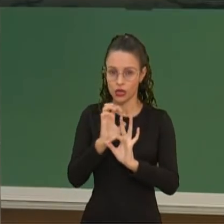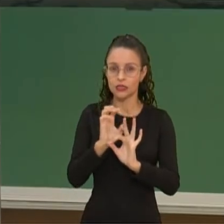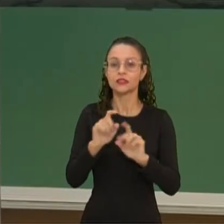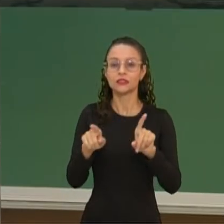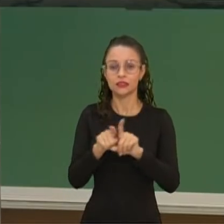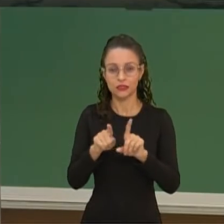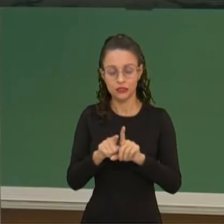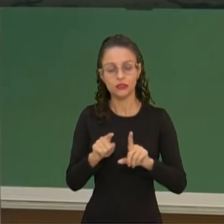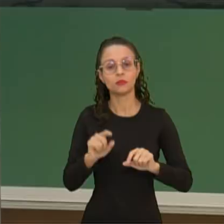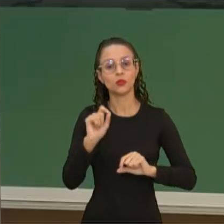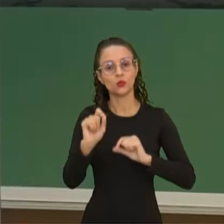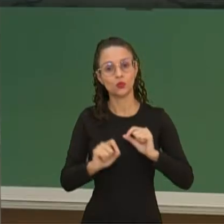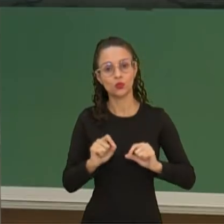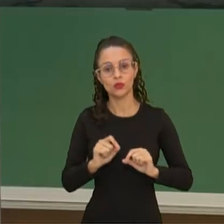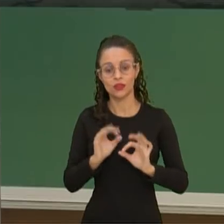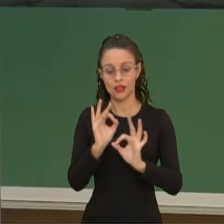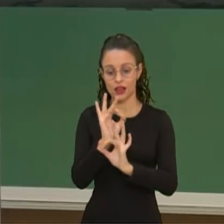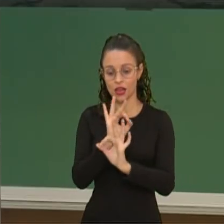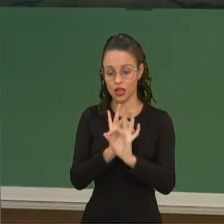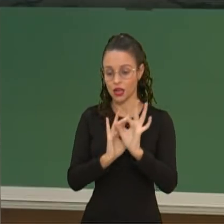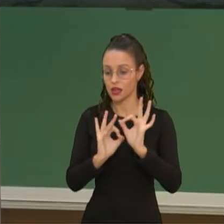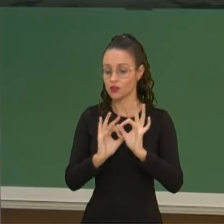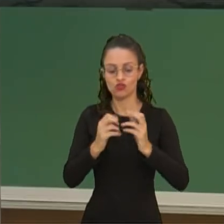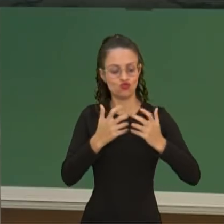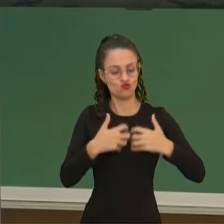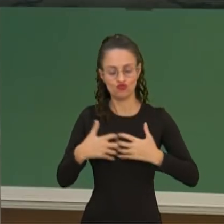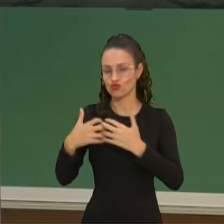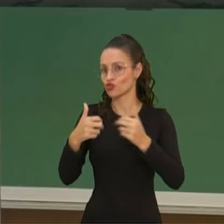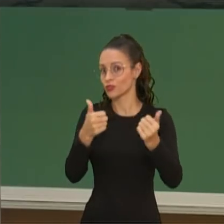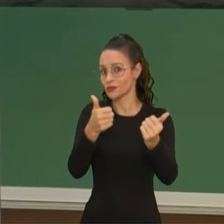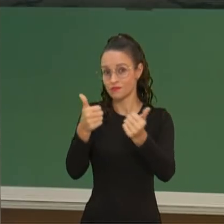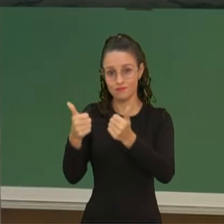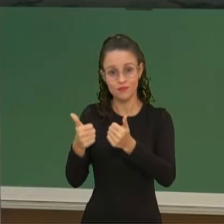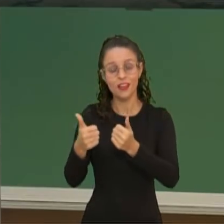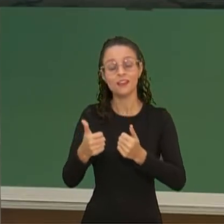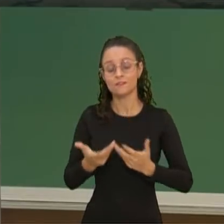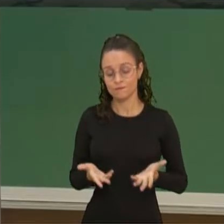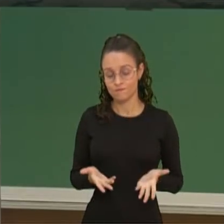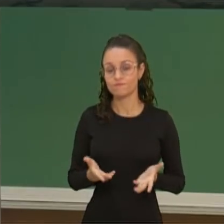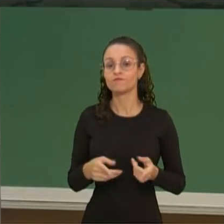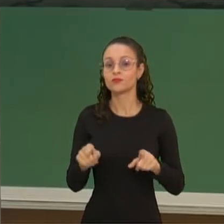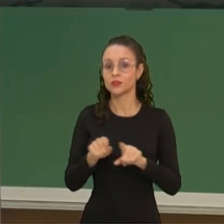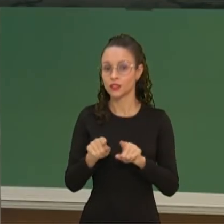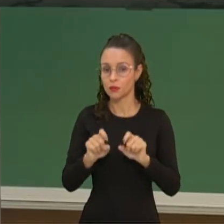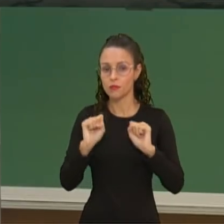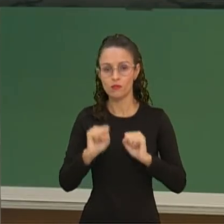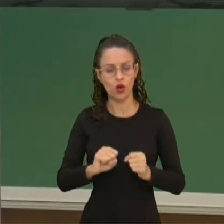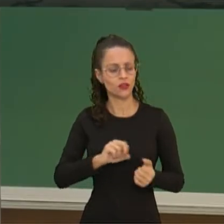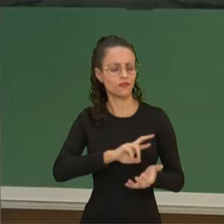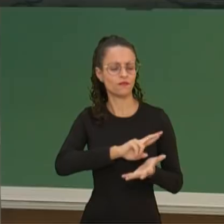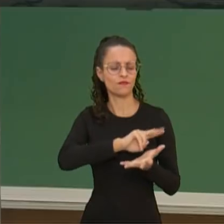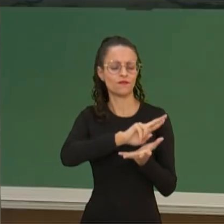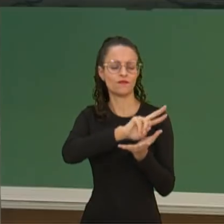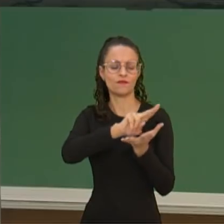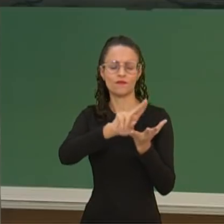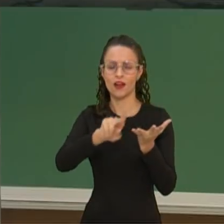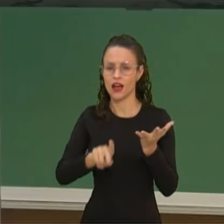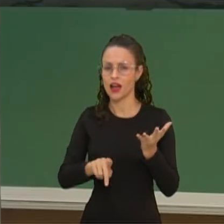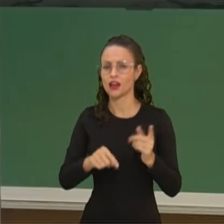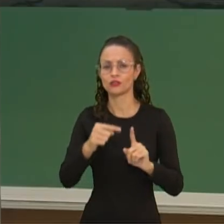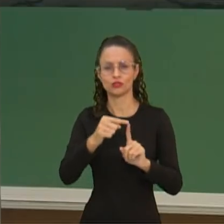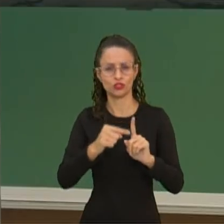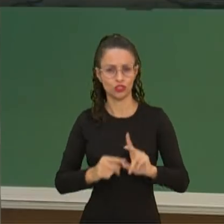o bom funcionamento das células do nosso corpo, pode provocar vários tipos de câncer, como no fígado,